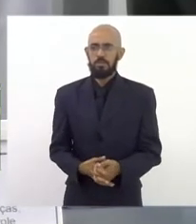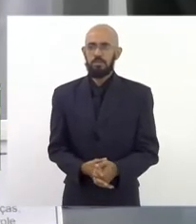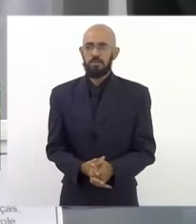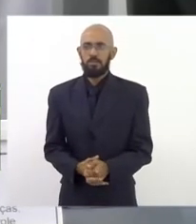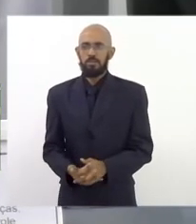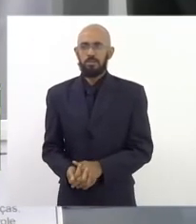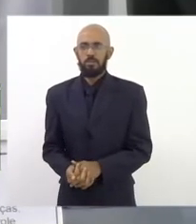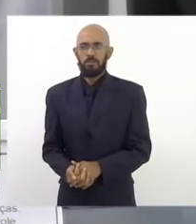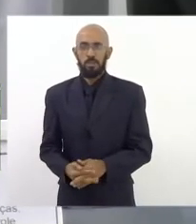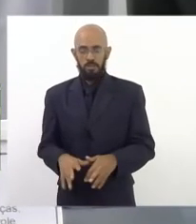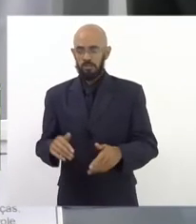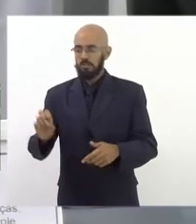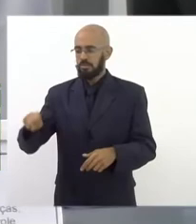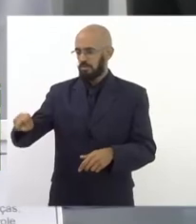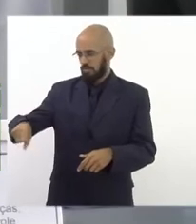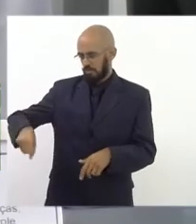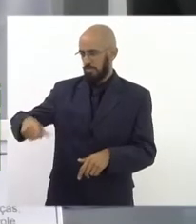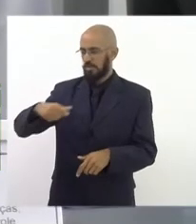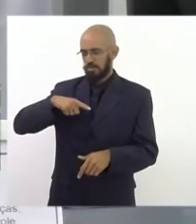Eles tiveram bastante problemas lá de...